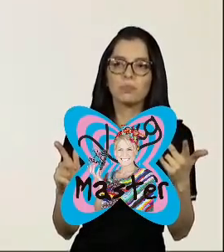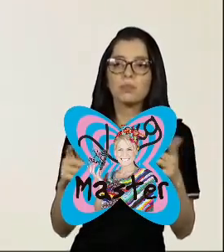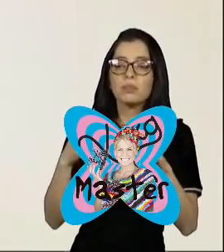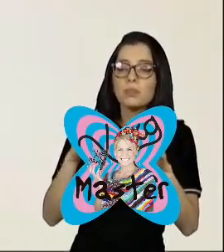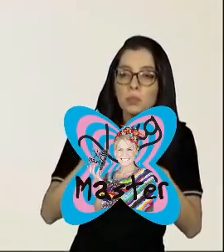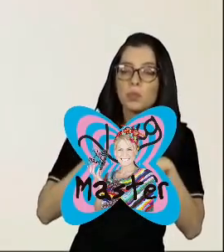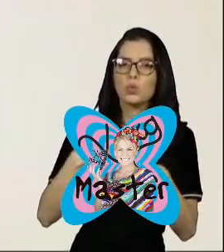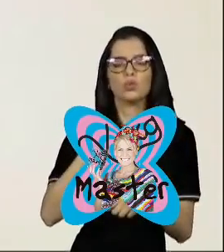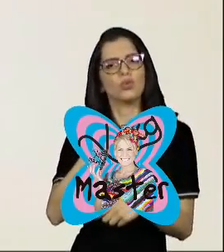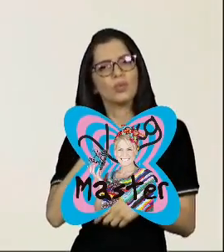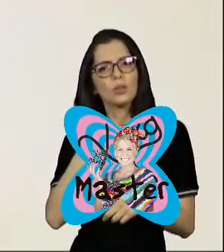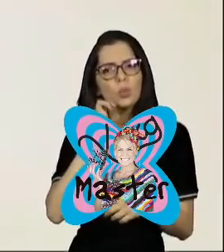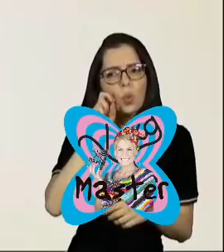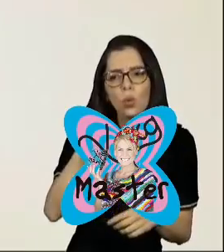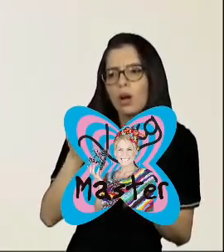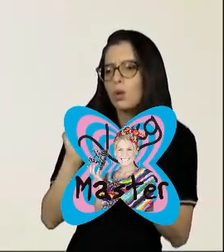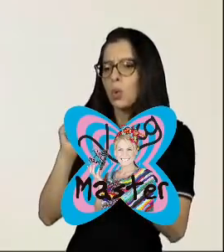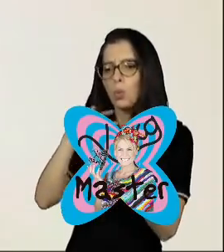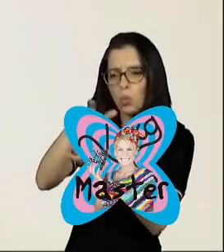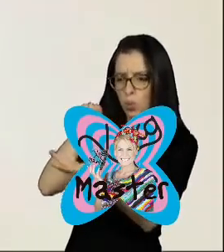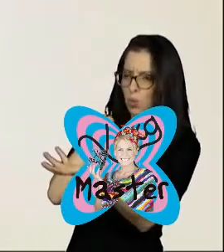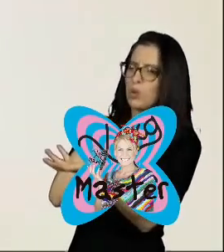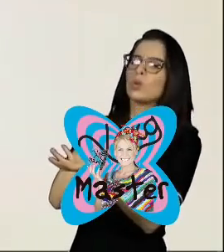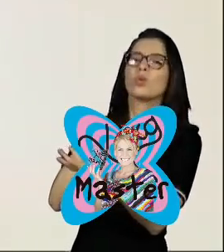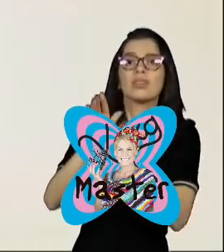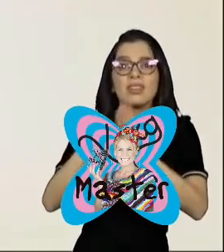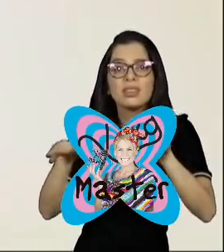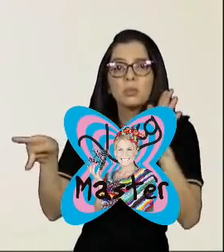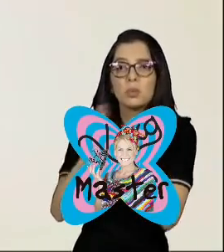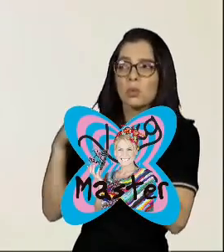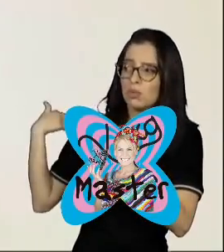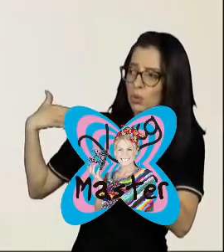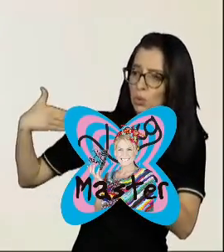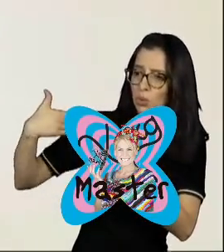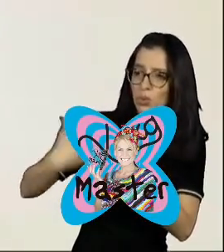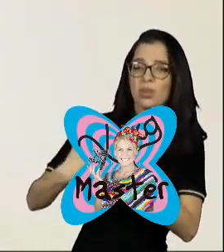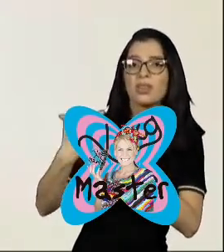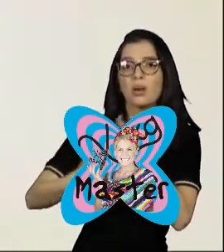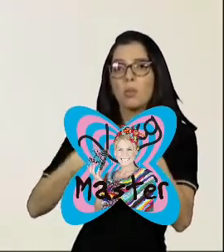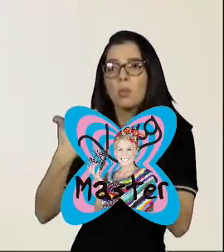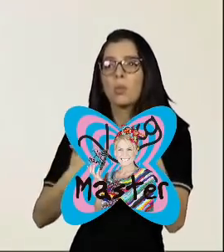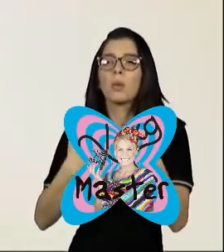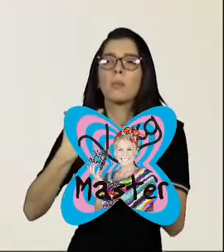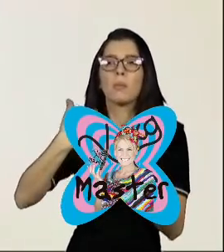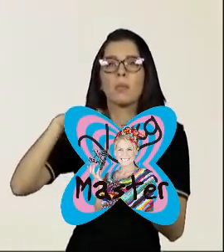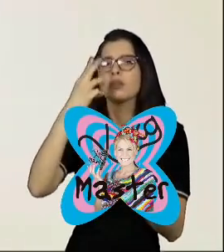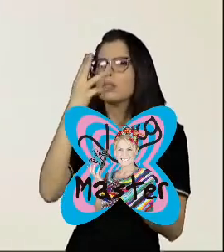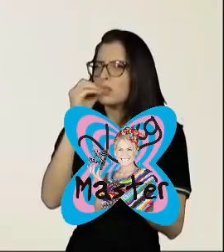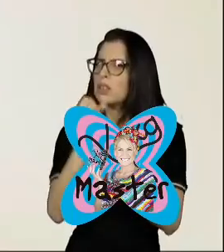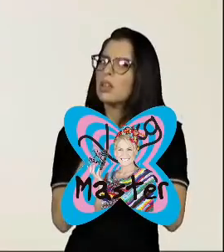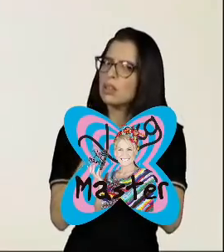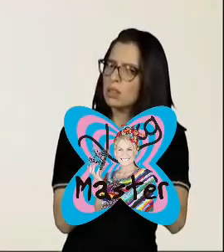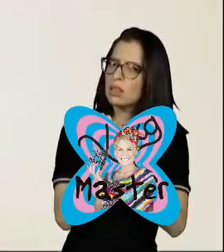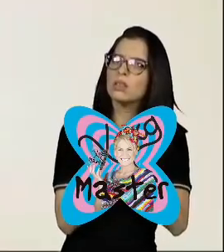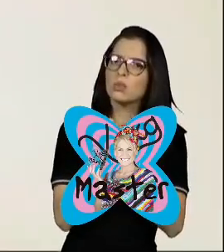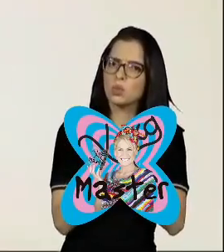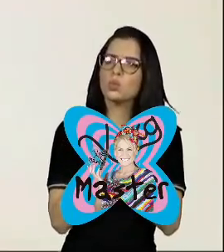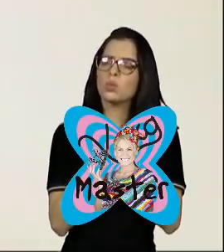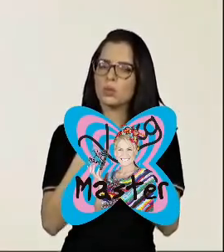fazer parte desse desse mundo infantil por décadas que já são foram mais de três décadas que eu fiquei ali